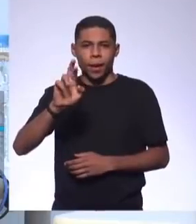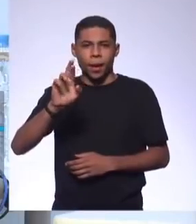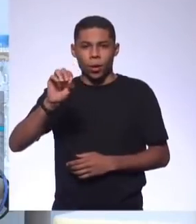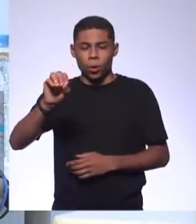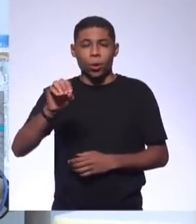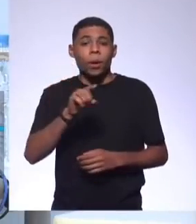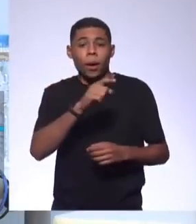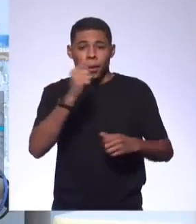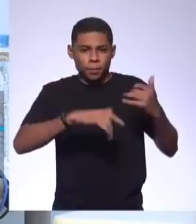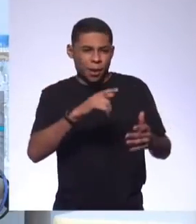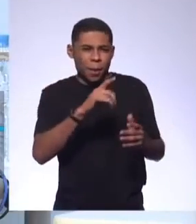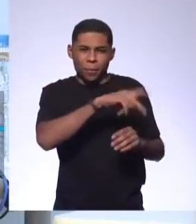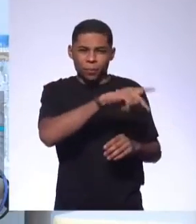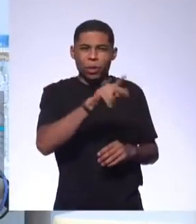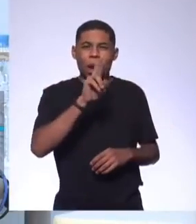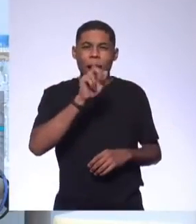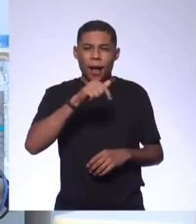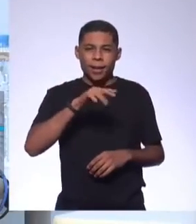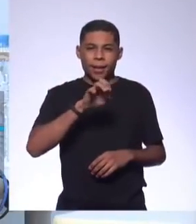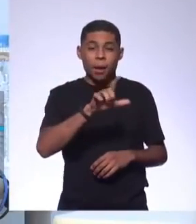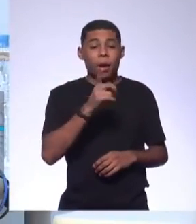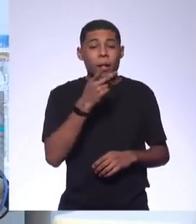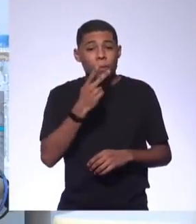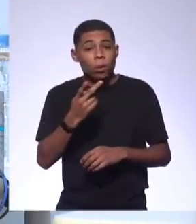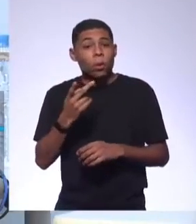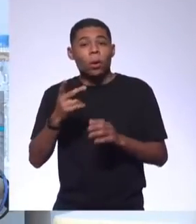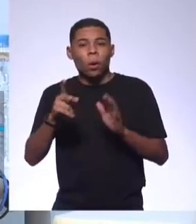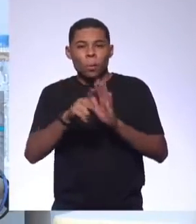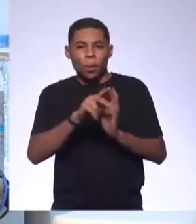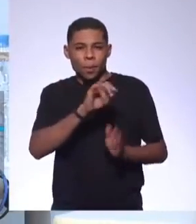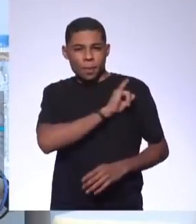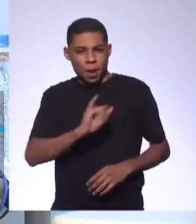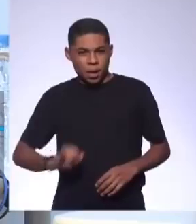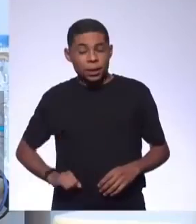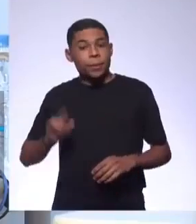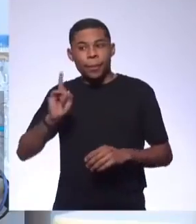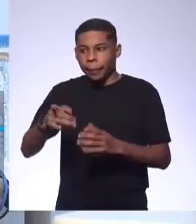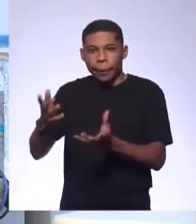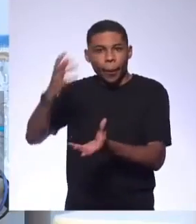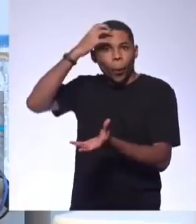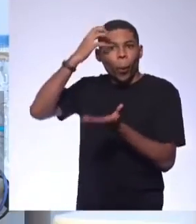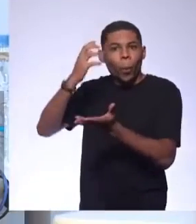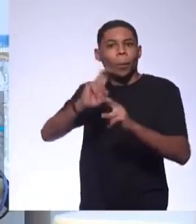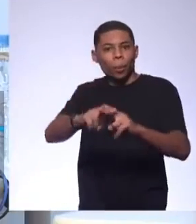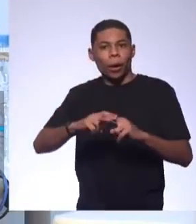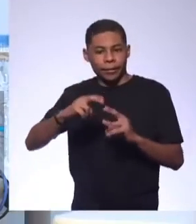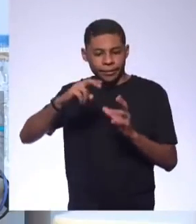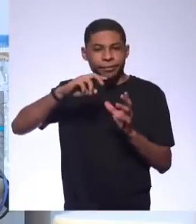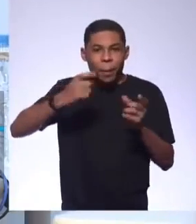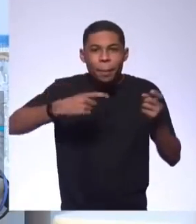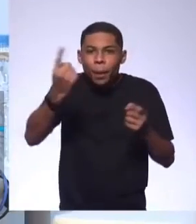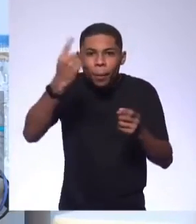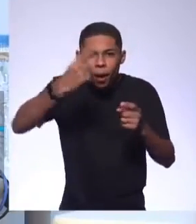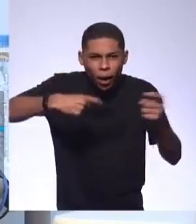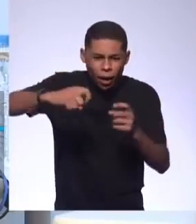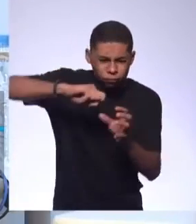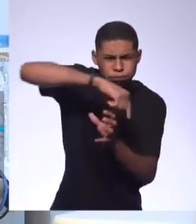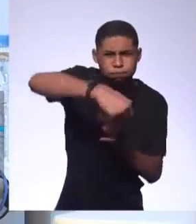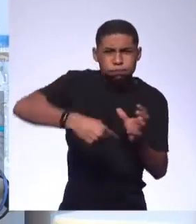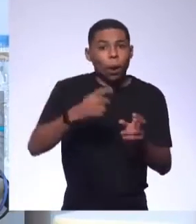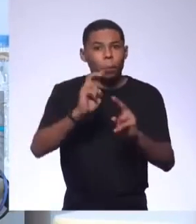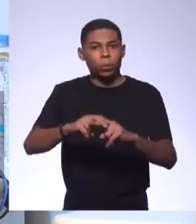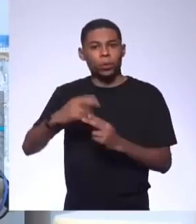Raquel, disse: o imperialismo é uma das causas da Primeira Guerra Mundial. E vários professores trouxeram outras contribuições aí